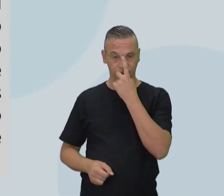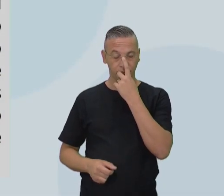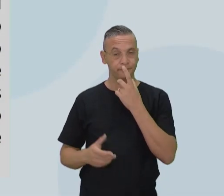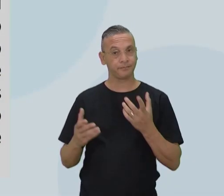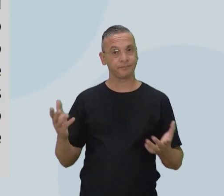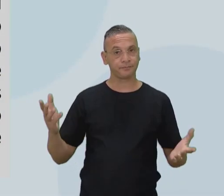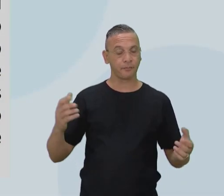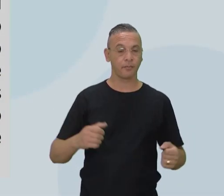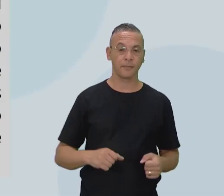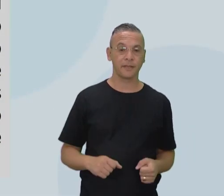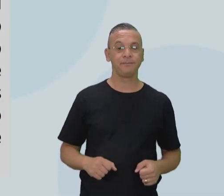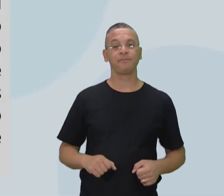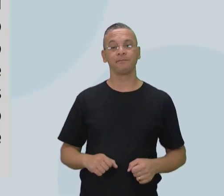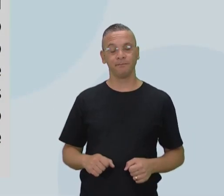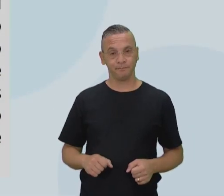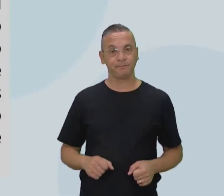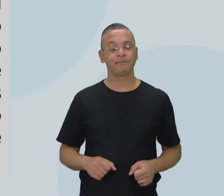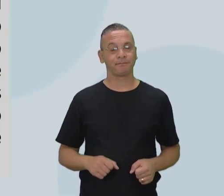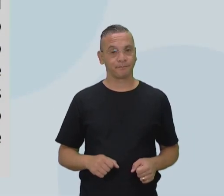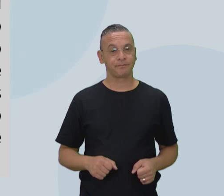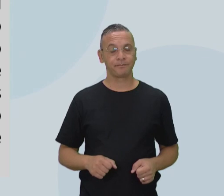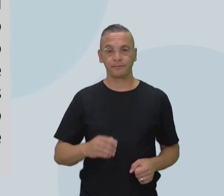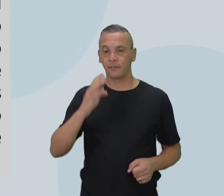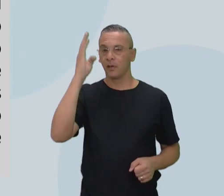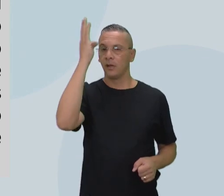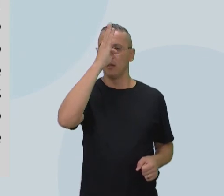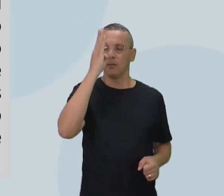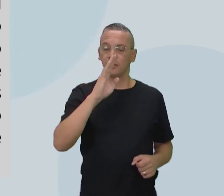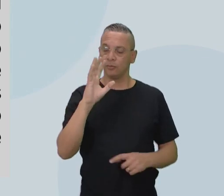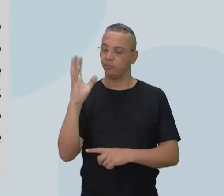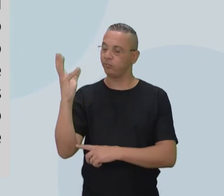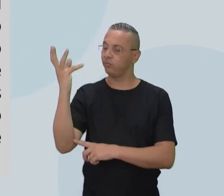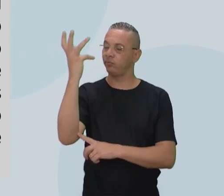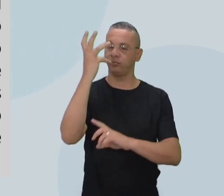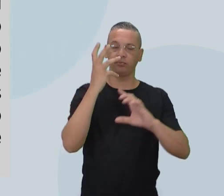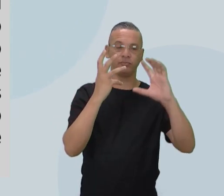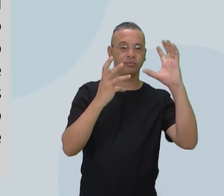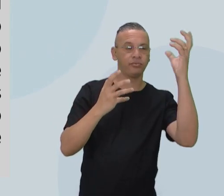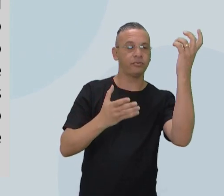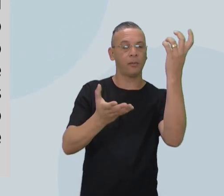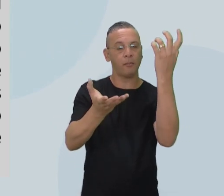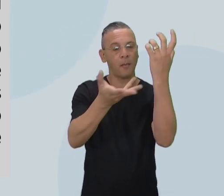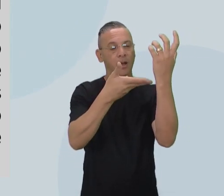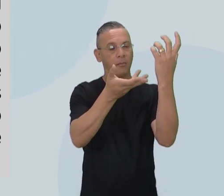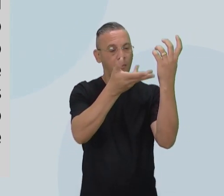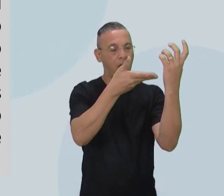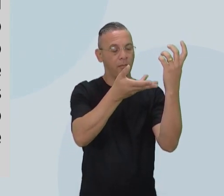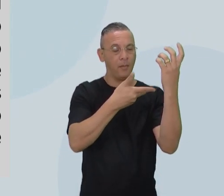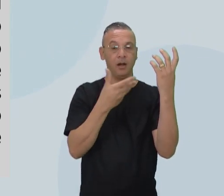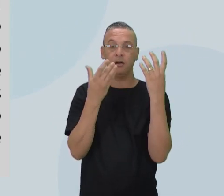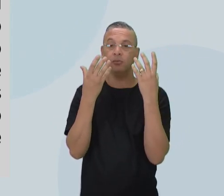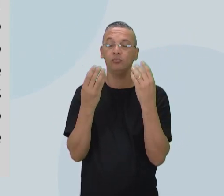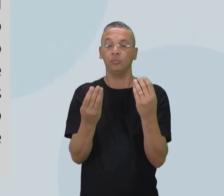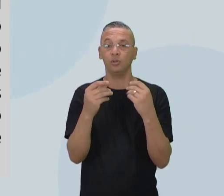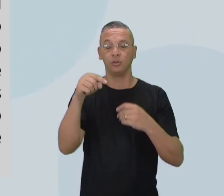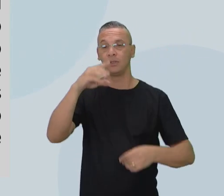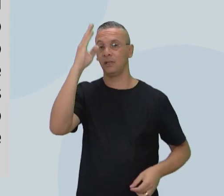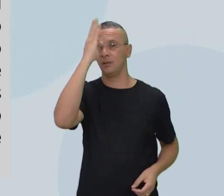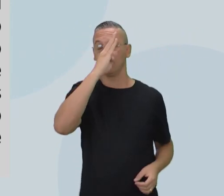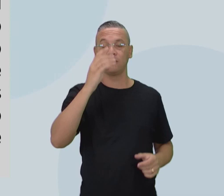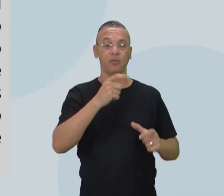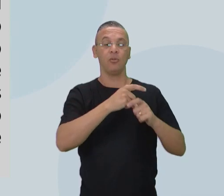Então, como fazer para se garantir grandes safras e no caso do Brasil, ter boas colheitas para aumentar